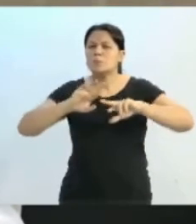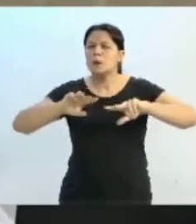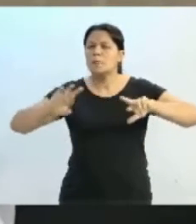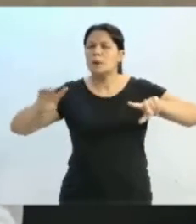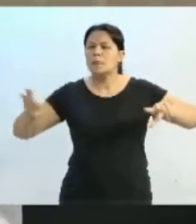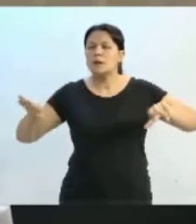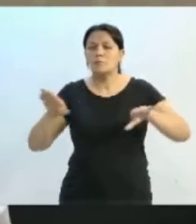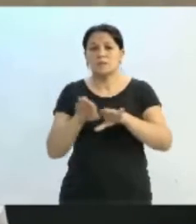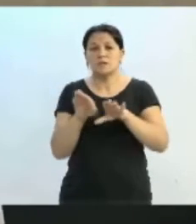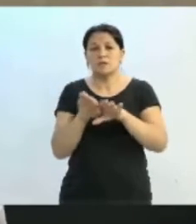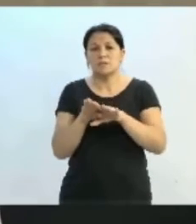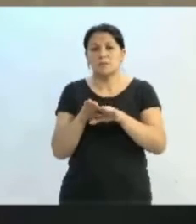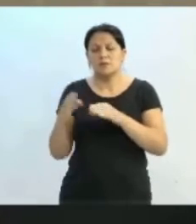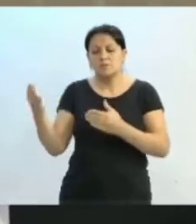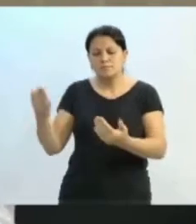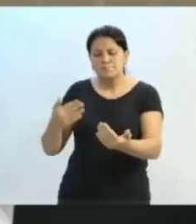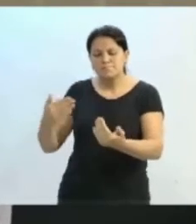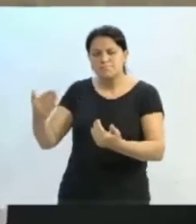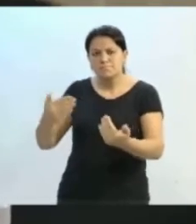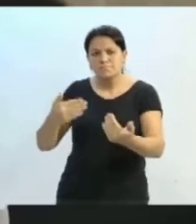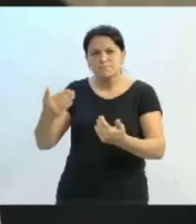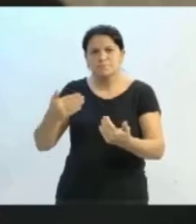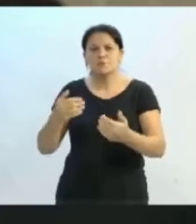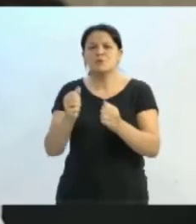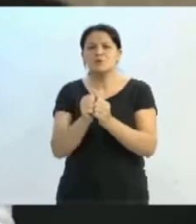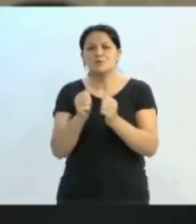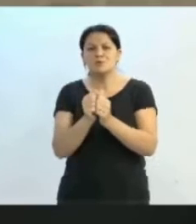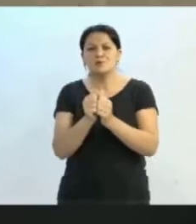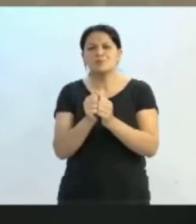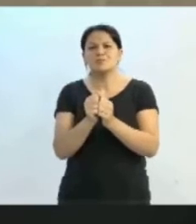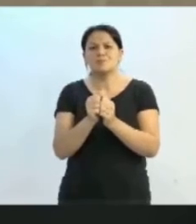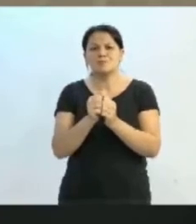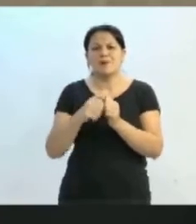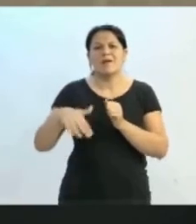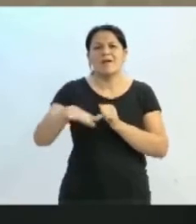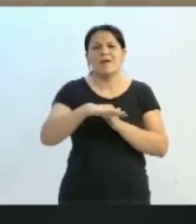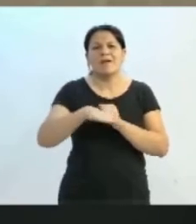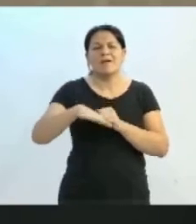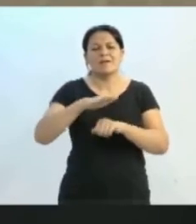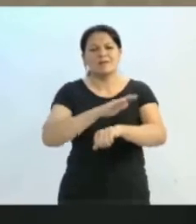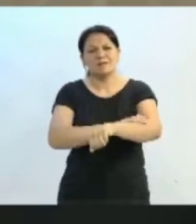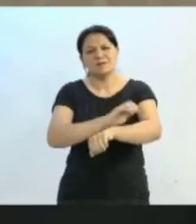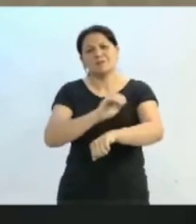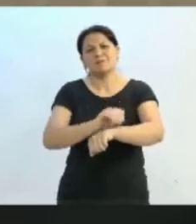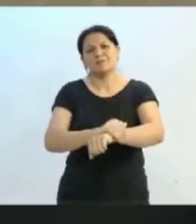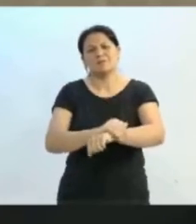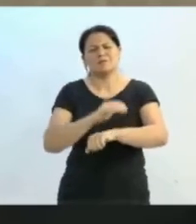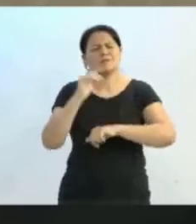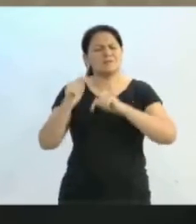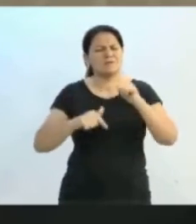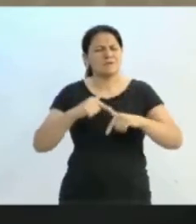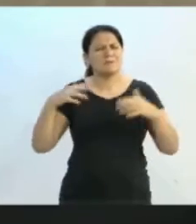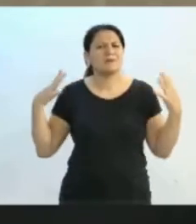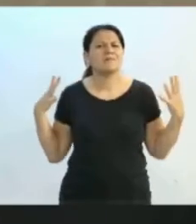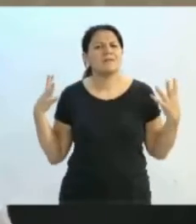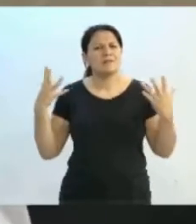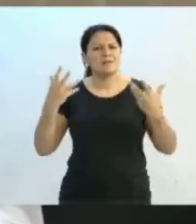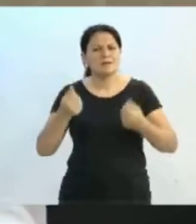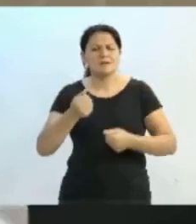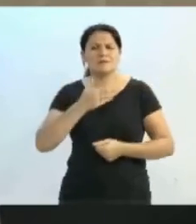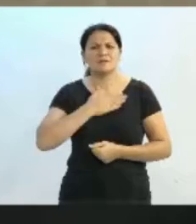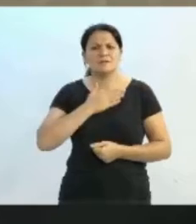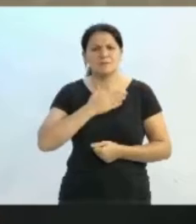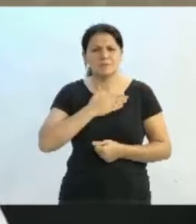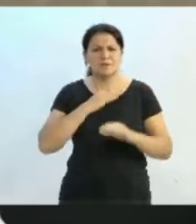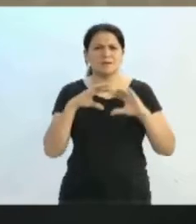aos poucos também servindo ele é uma forma na comunidade Então esse trabalho com jovem algo Impecável que eu venho acompanhando na minha